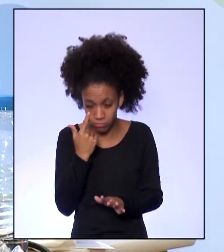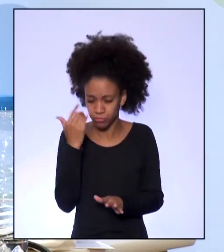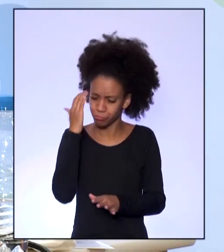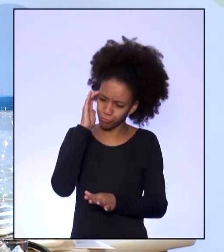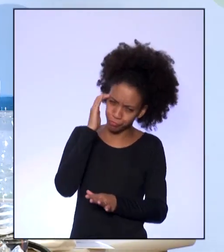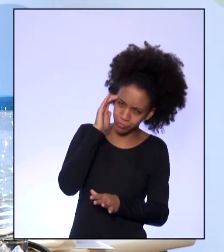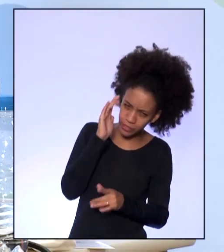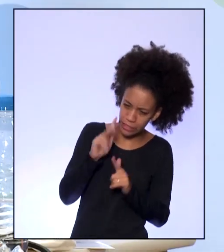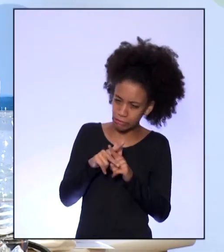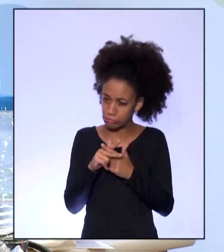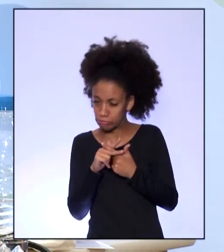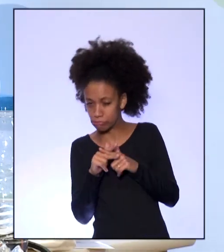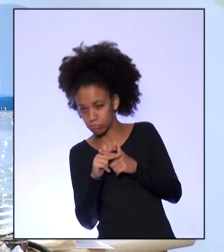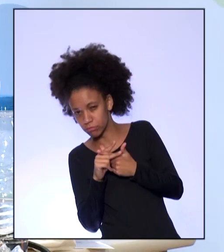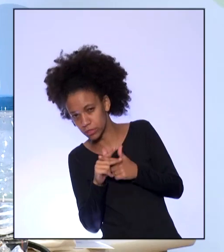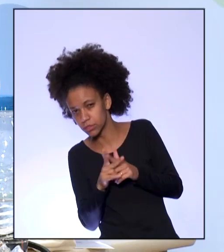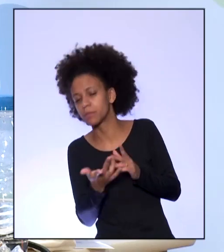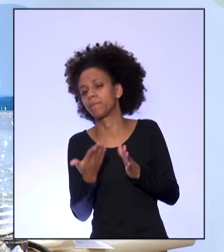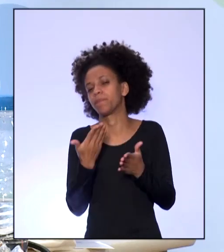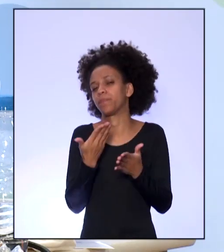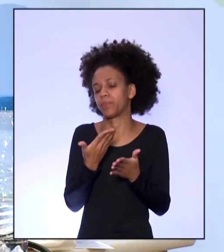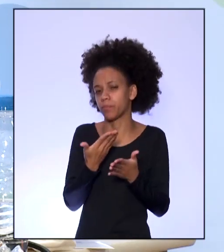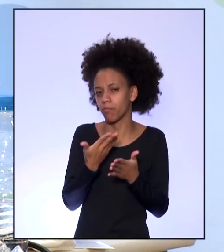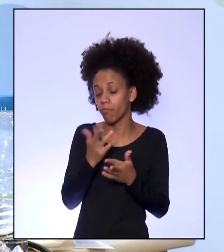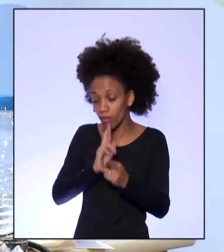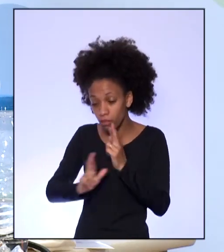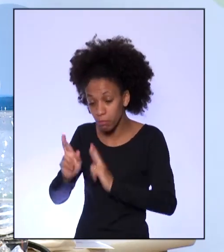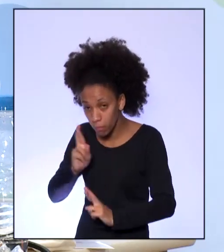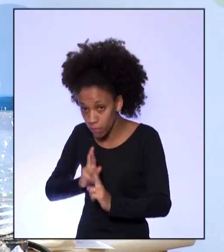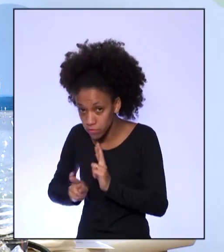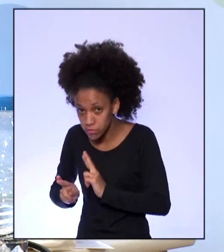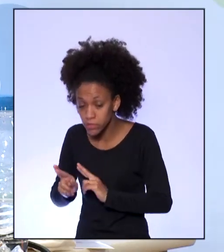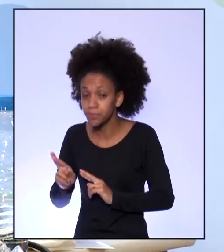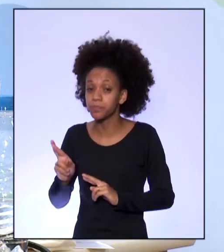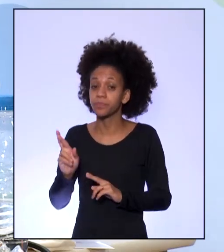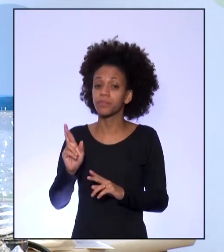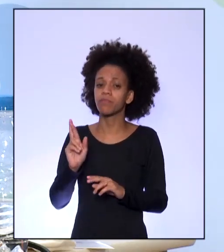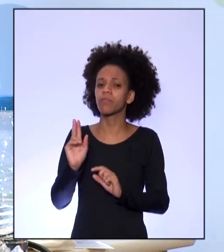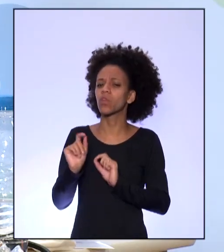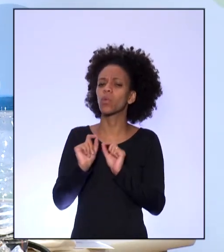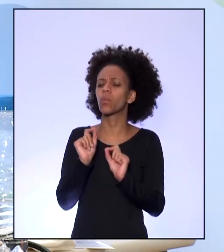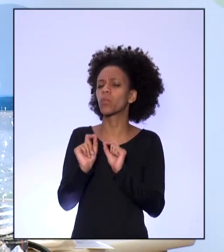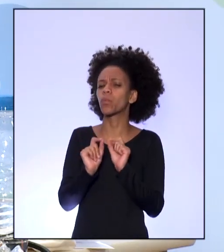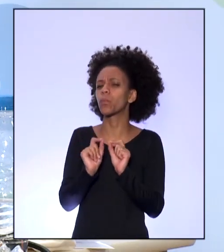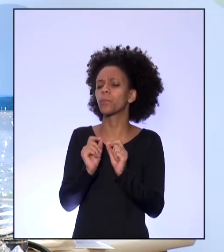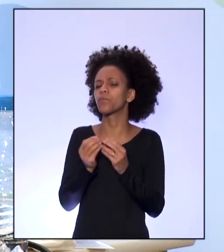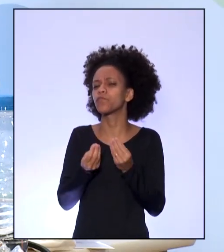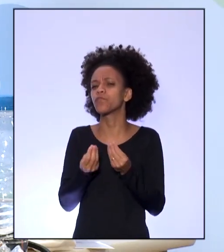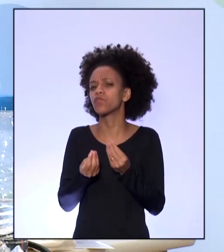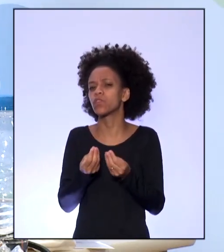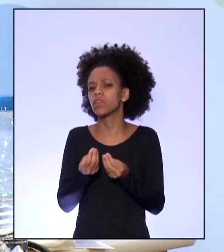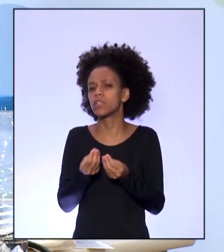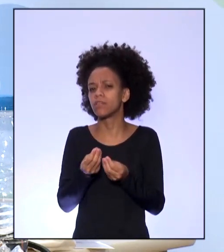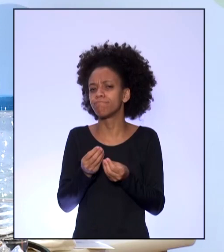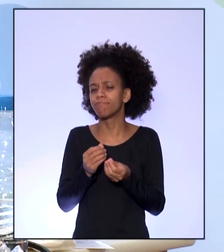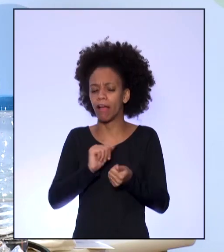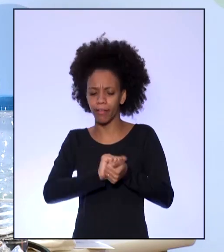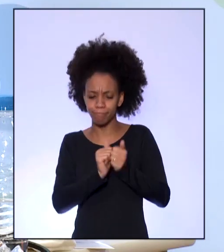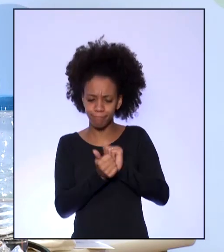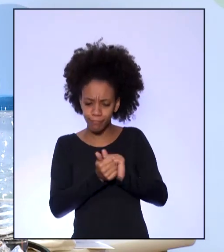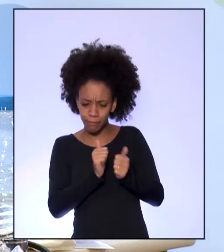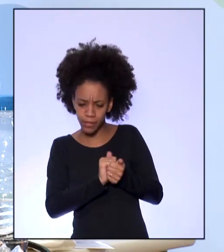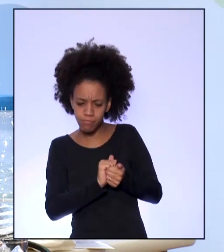aqui sistematizar as nossas respostas e ver como é que funciona a interpretação disso na